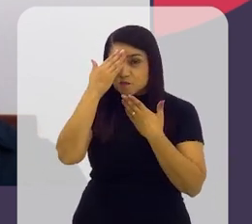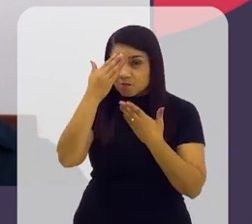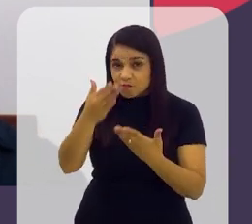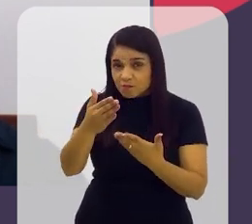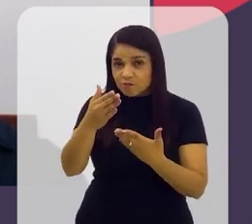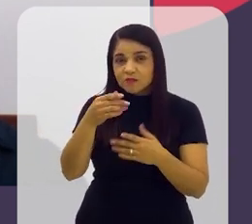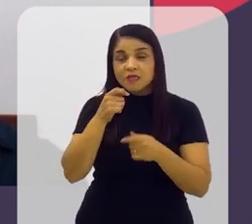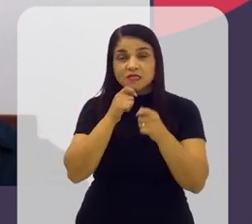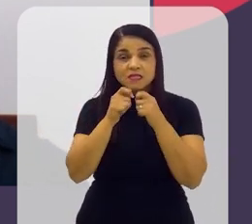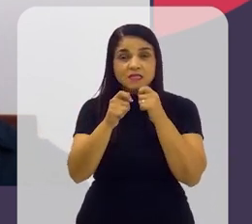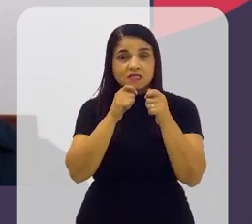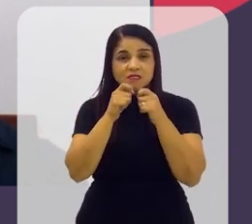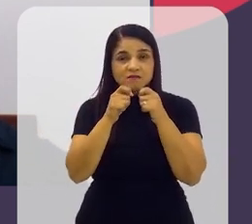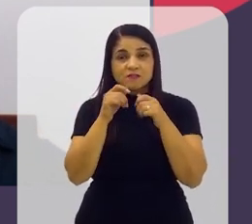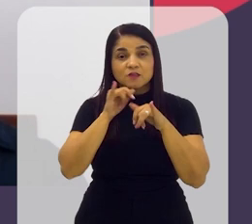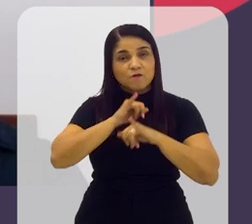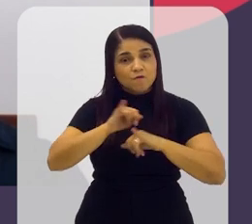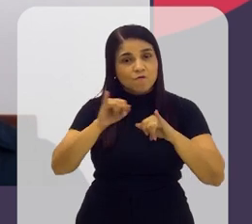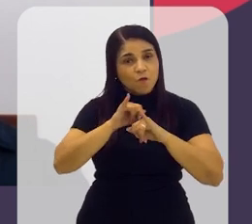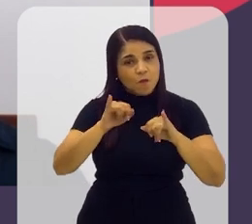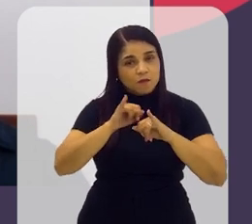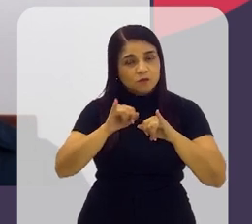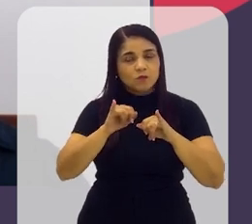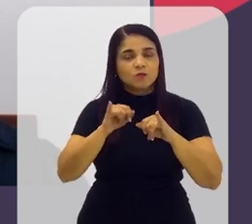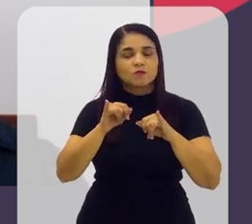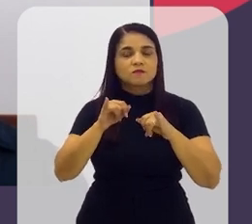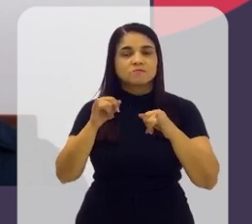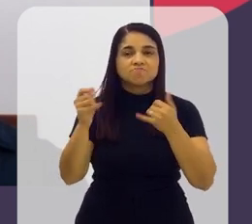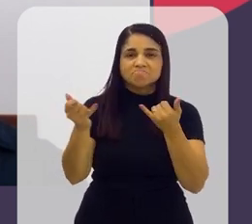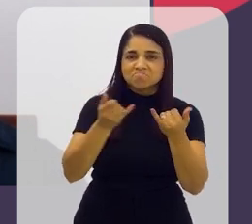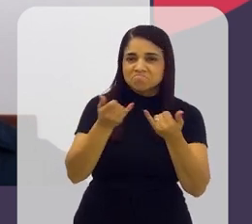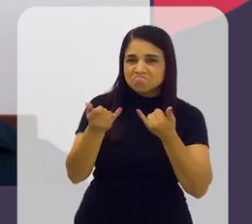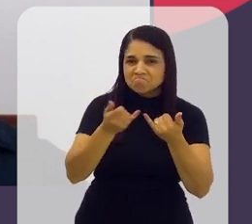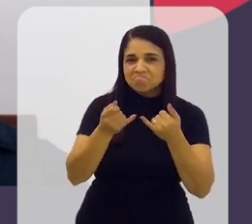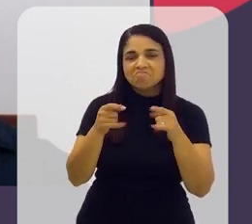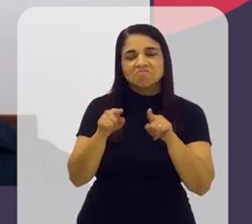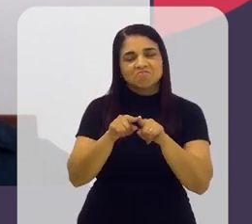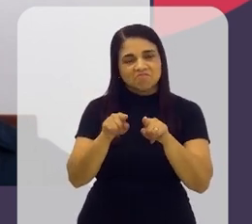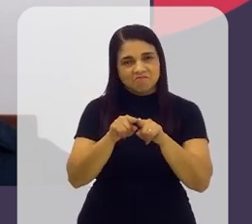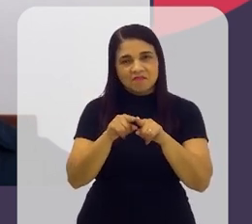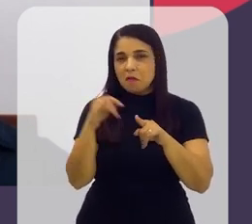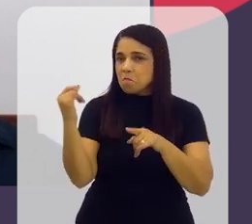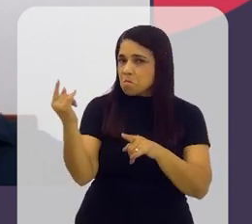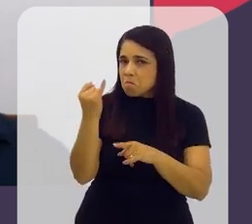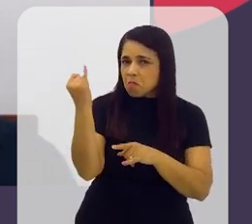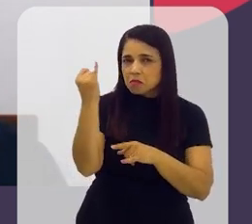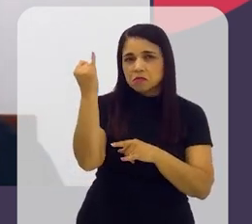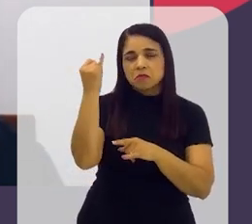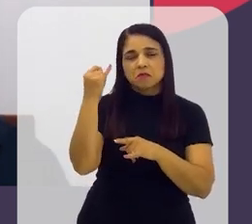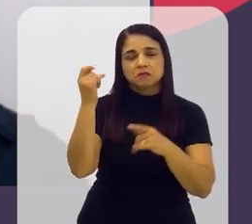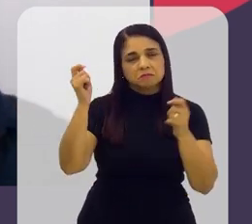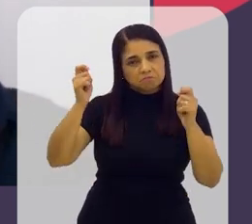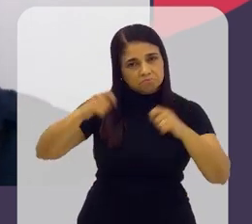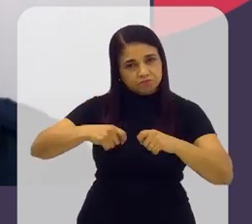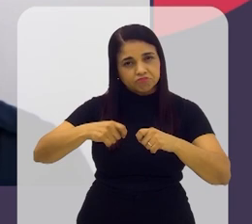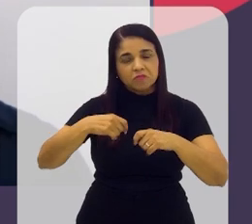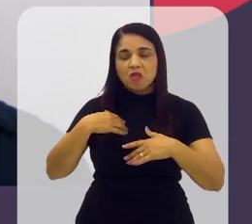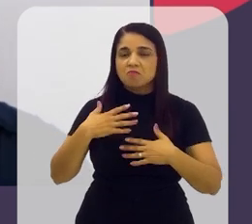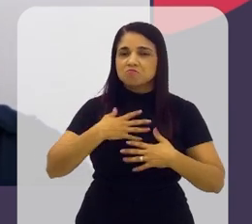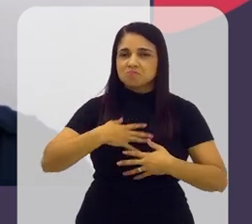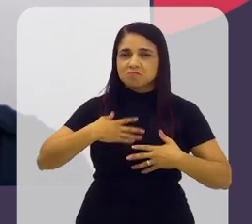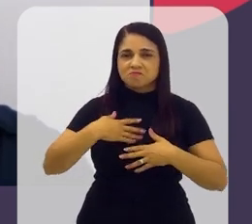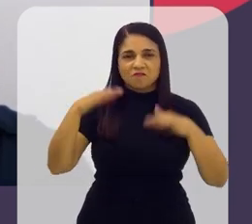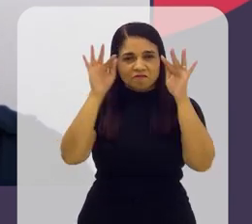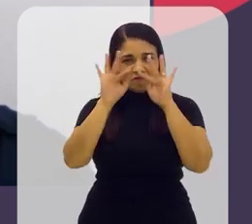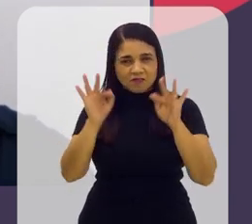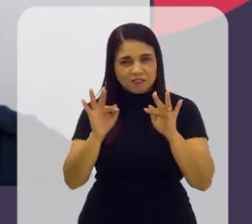eu agradeço muito a entrevista, todas as informações que vocês trouxeram, extremamente importantes e válidas aqui. Fico